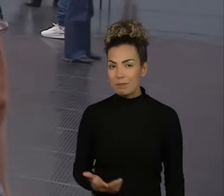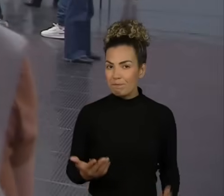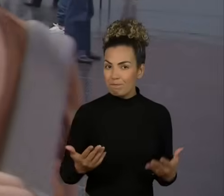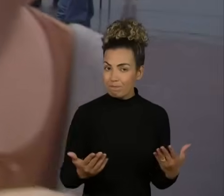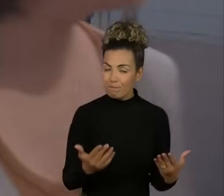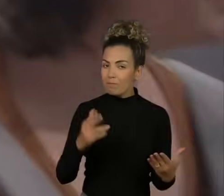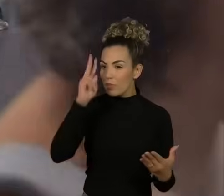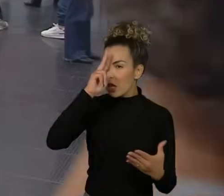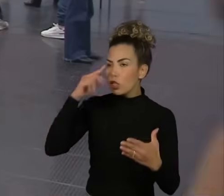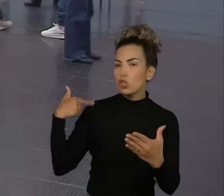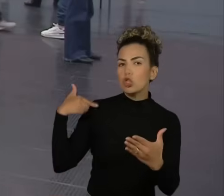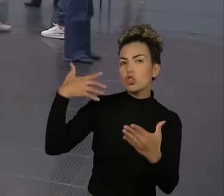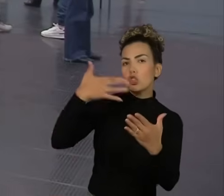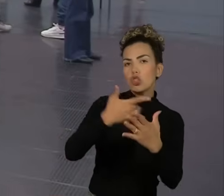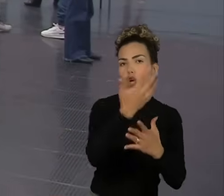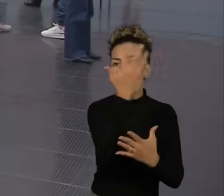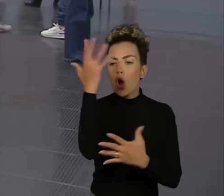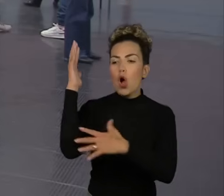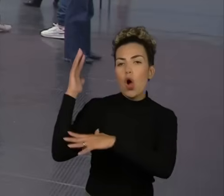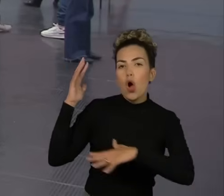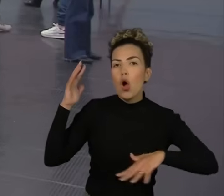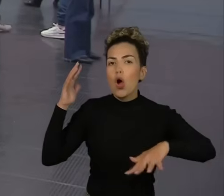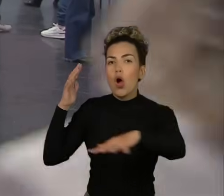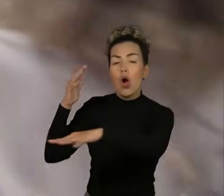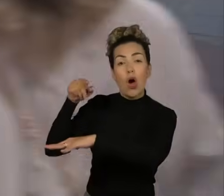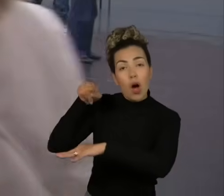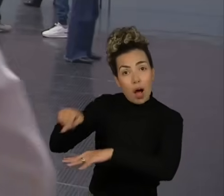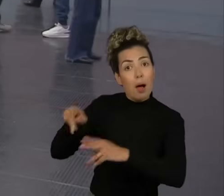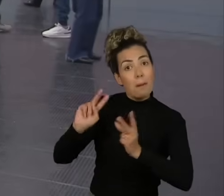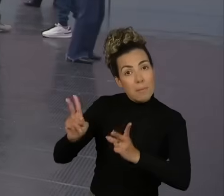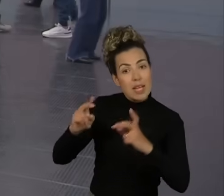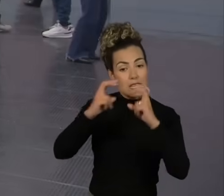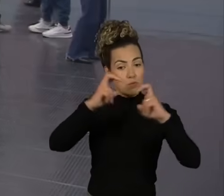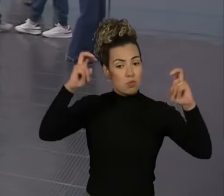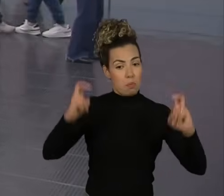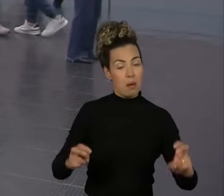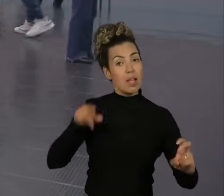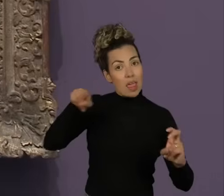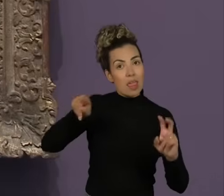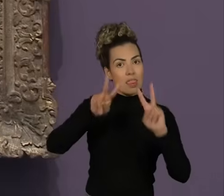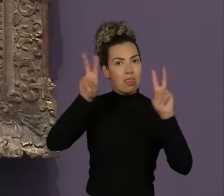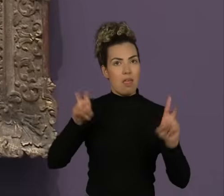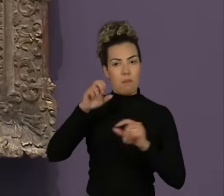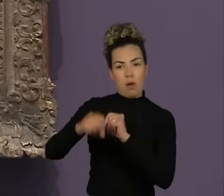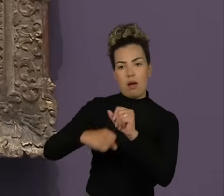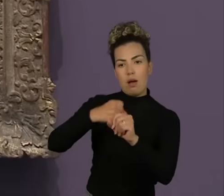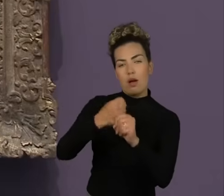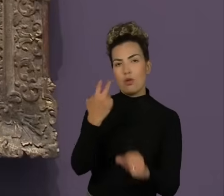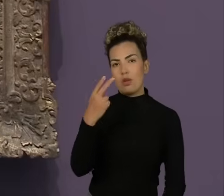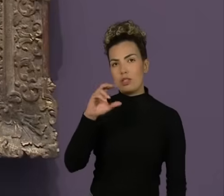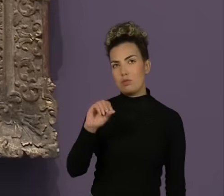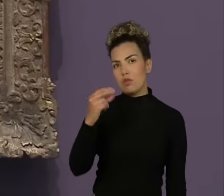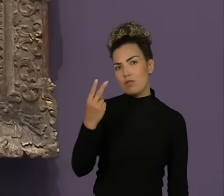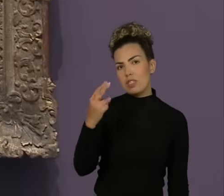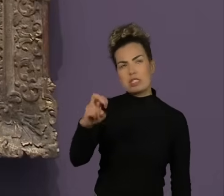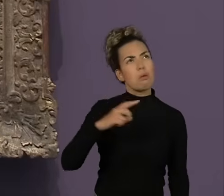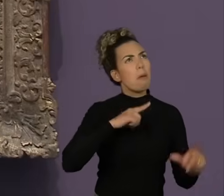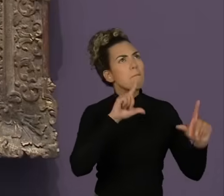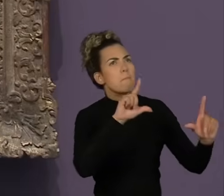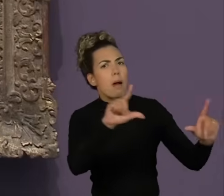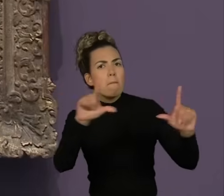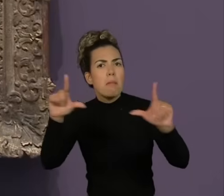Histórias da Ecologia é o tema da programação do MASP para 2025. São exposições, seminários